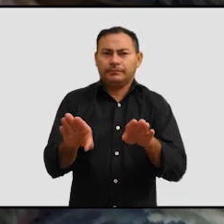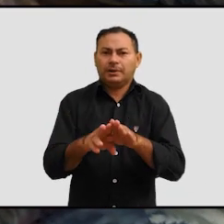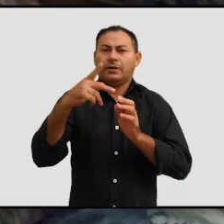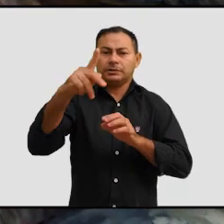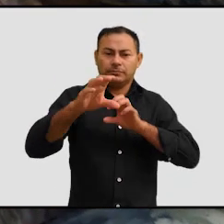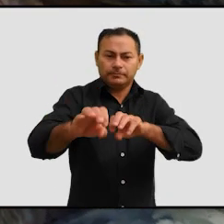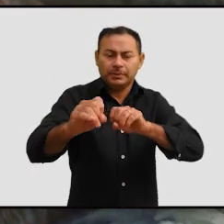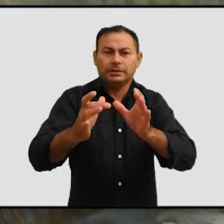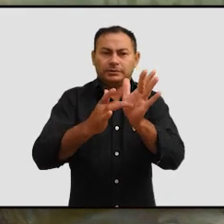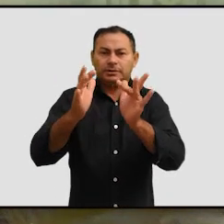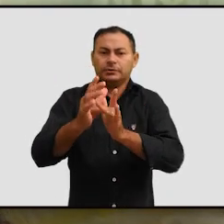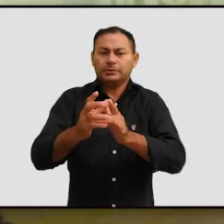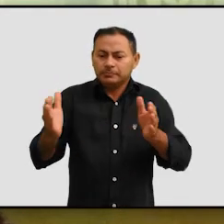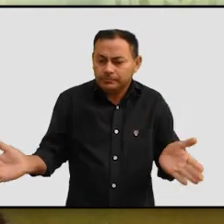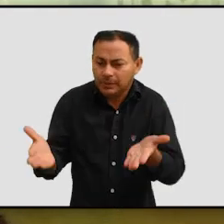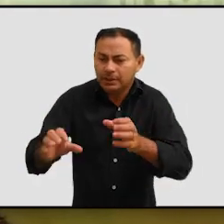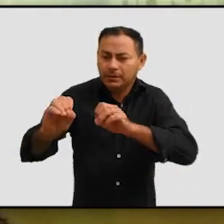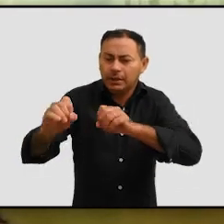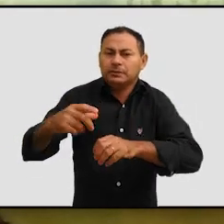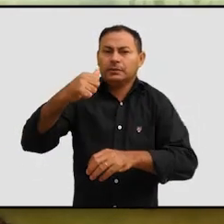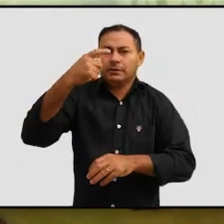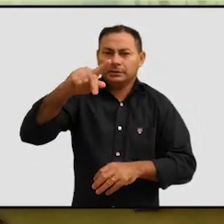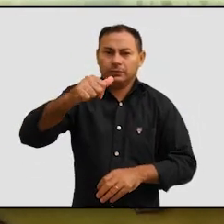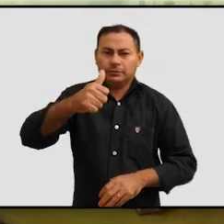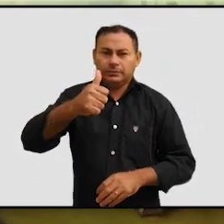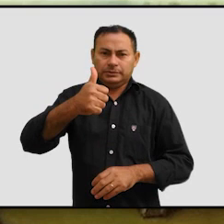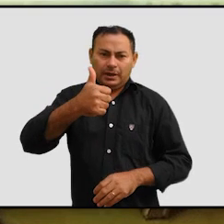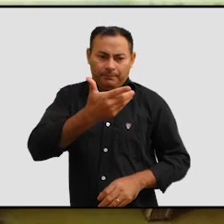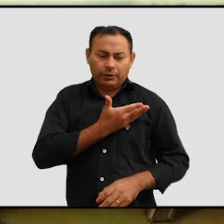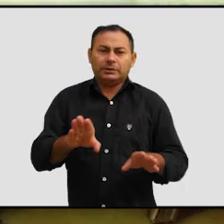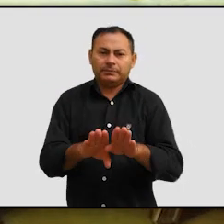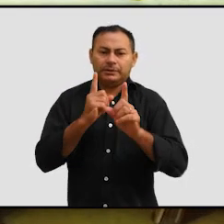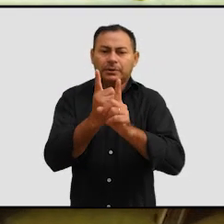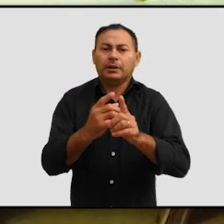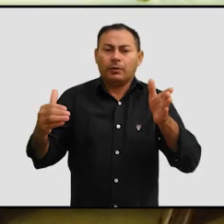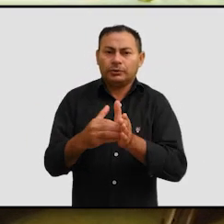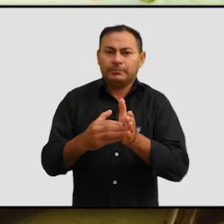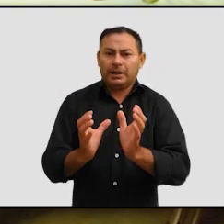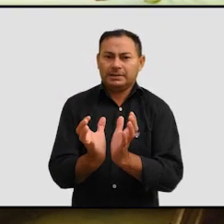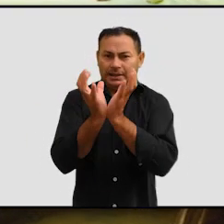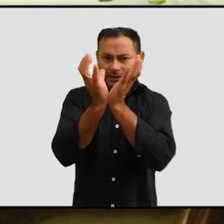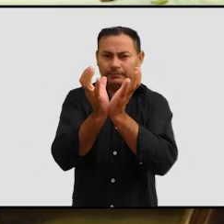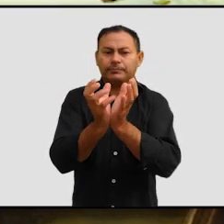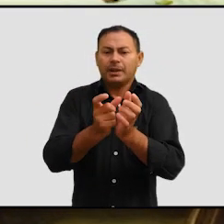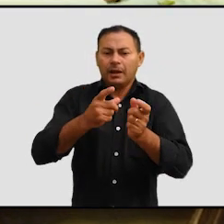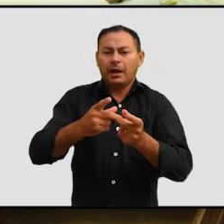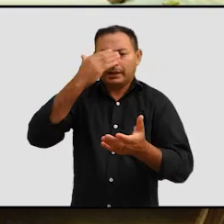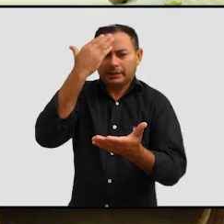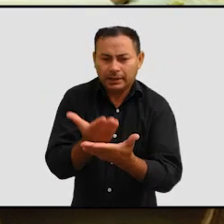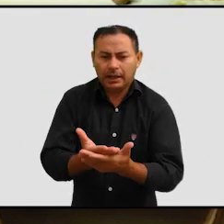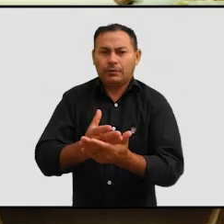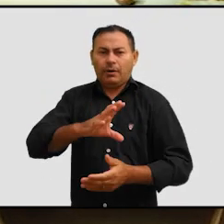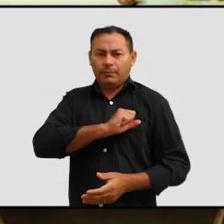relacionamentos e também ao seu ensino, Jesus exortou seus discípulos e principalmente seus apóstolos, por ocasião da última ceia, a